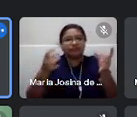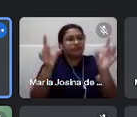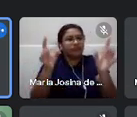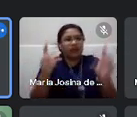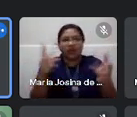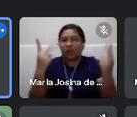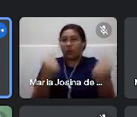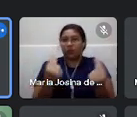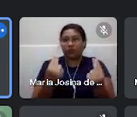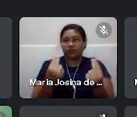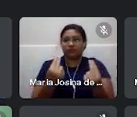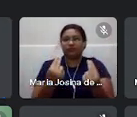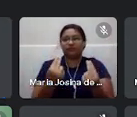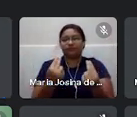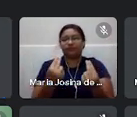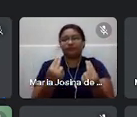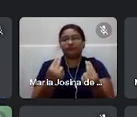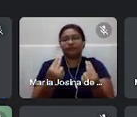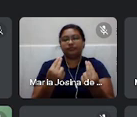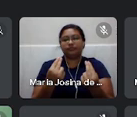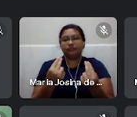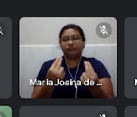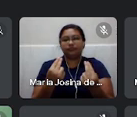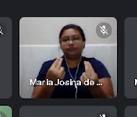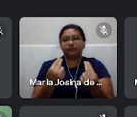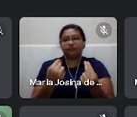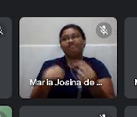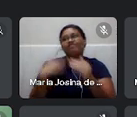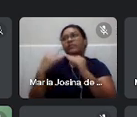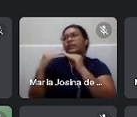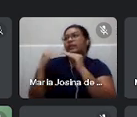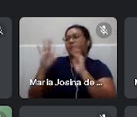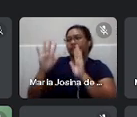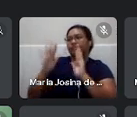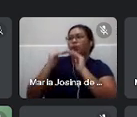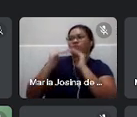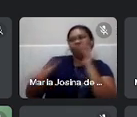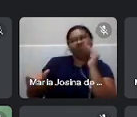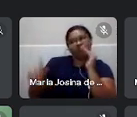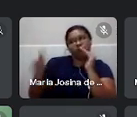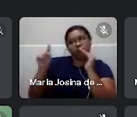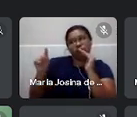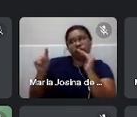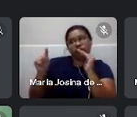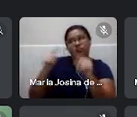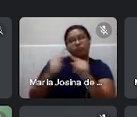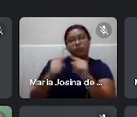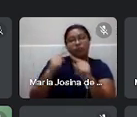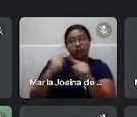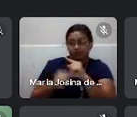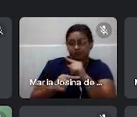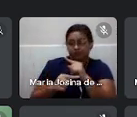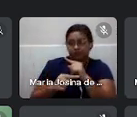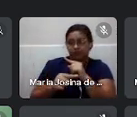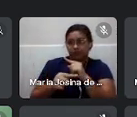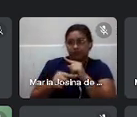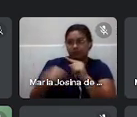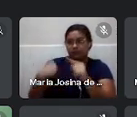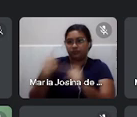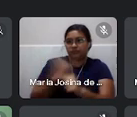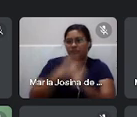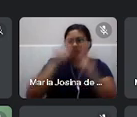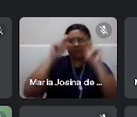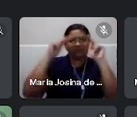Lauro, vou discordar de você em relação ao critério, por quê? Porque nós somos seres humanos e cada